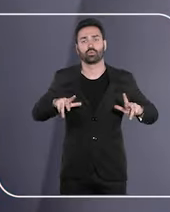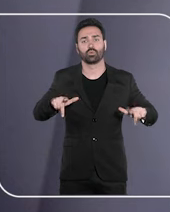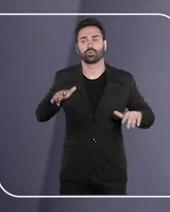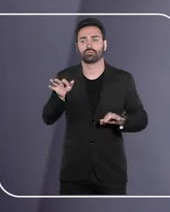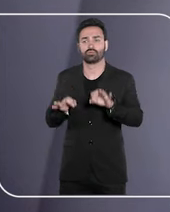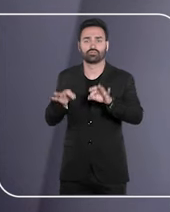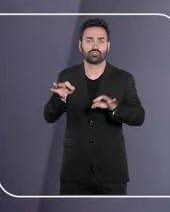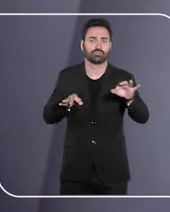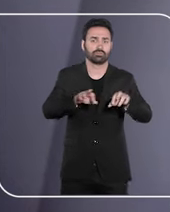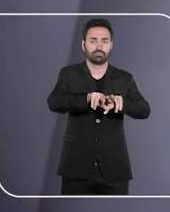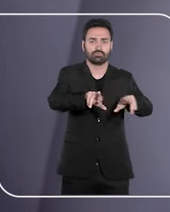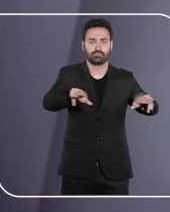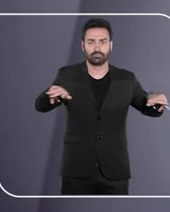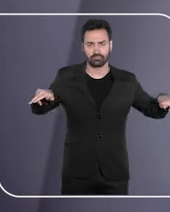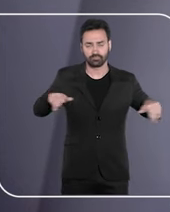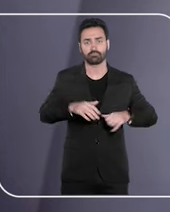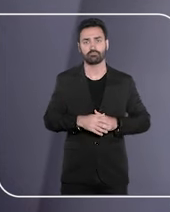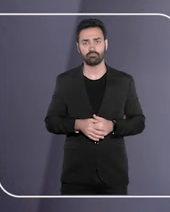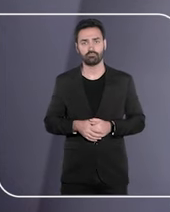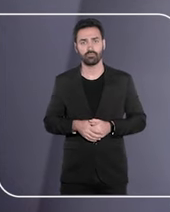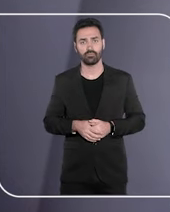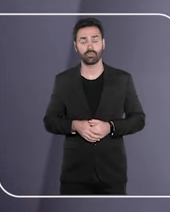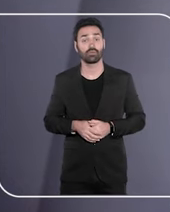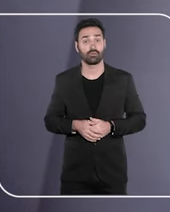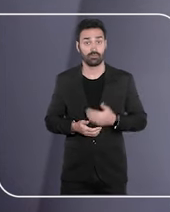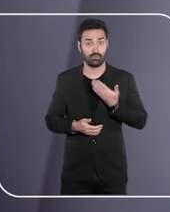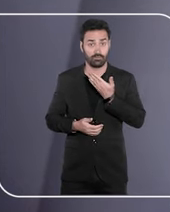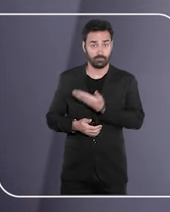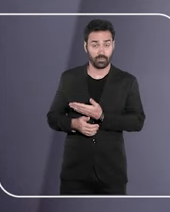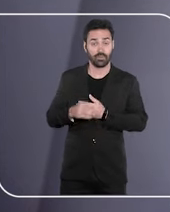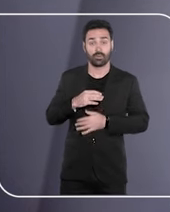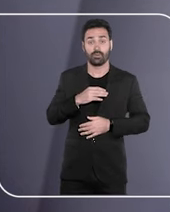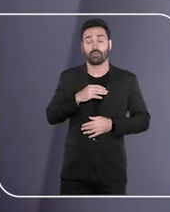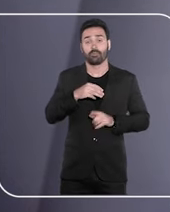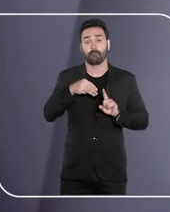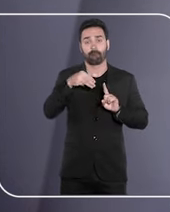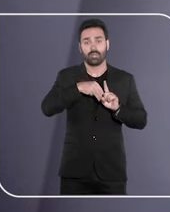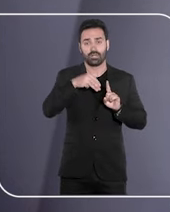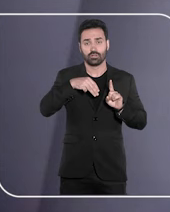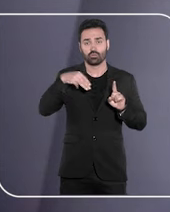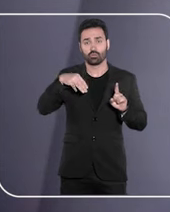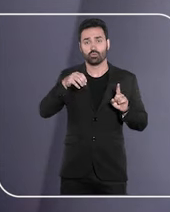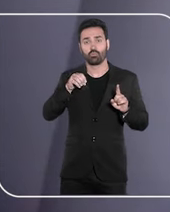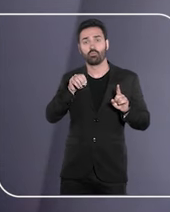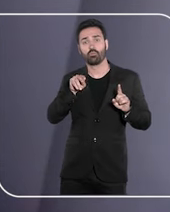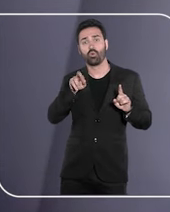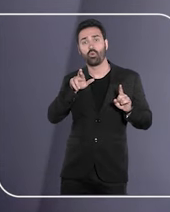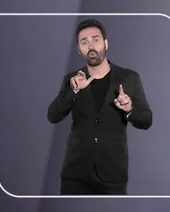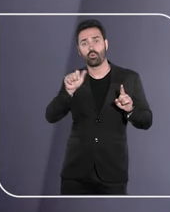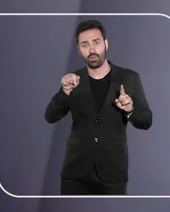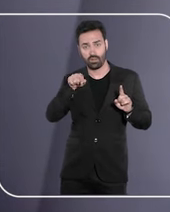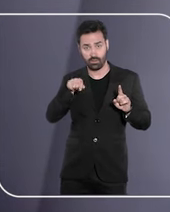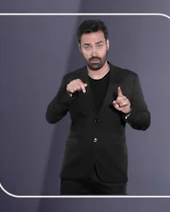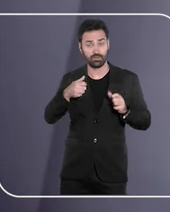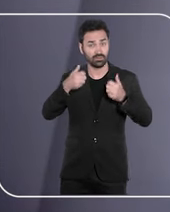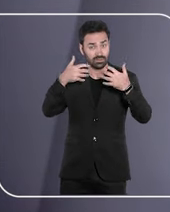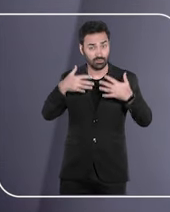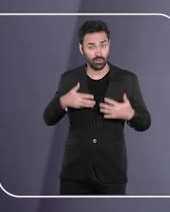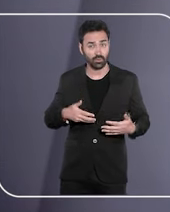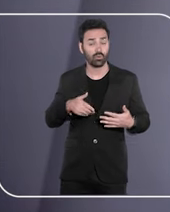E aproveitando que o ministro Moura Ribeiro trouxe essa importante questão do filtro da relevância do recurso